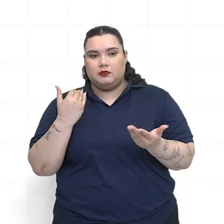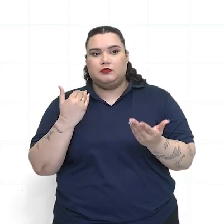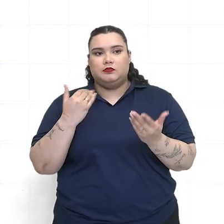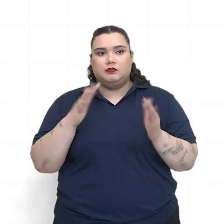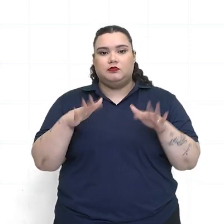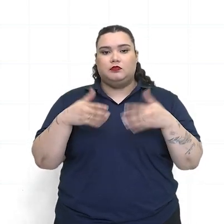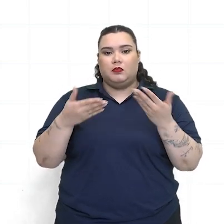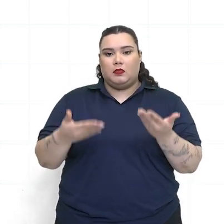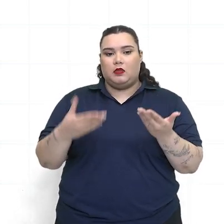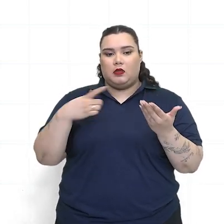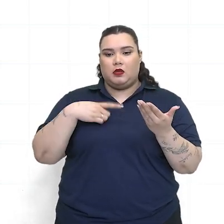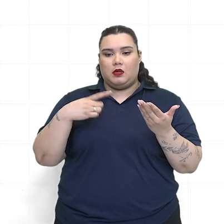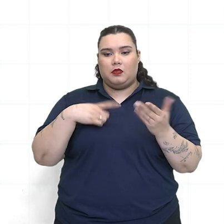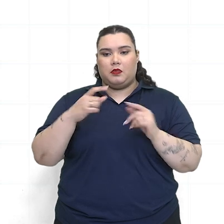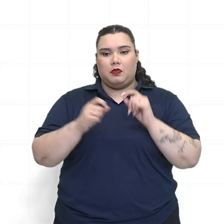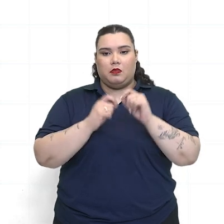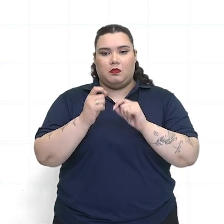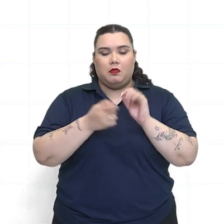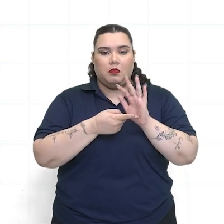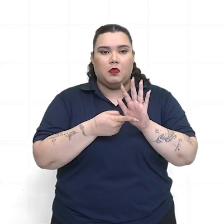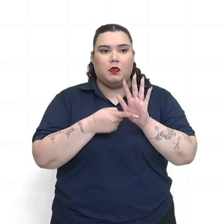Então, faz-se aí uma